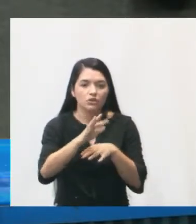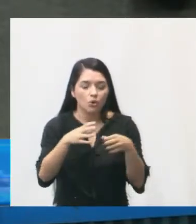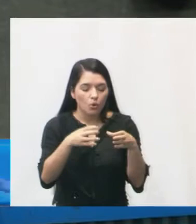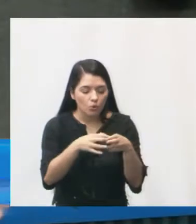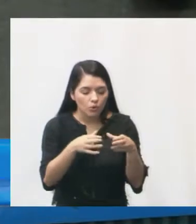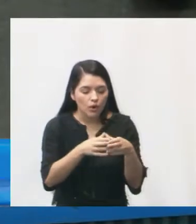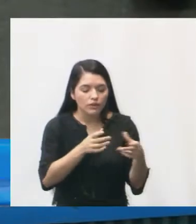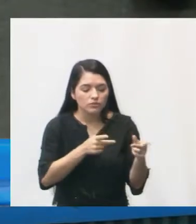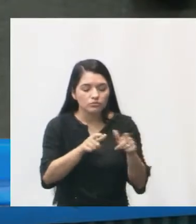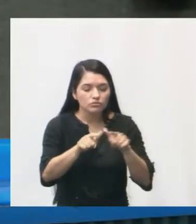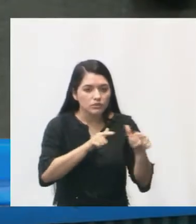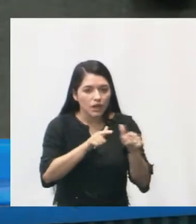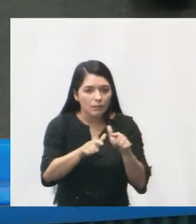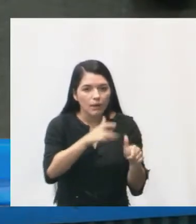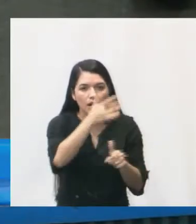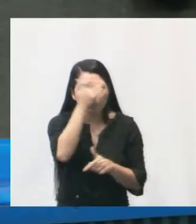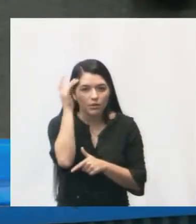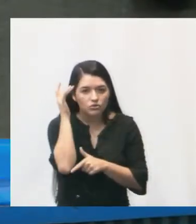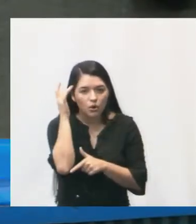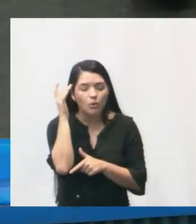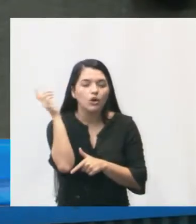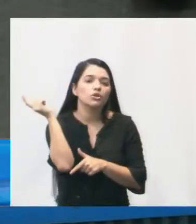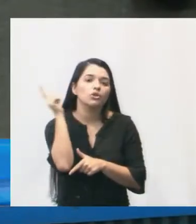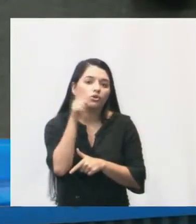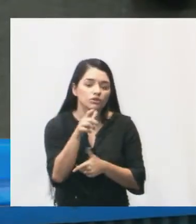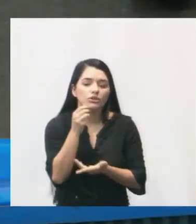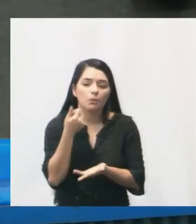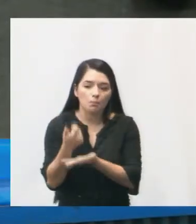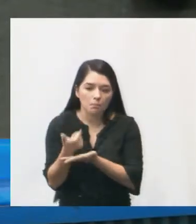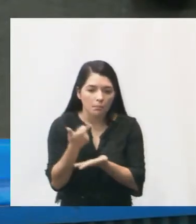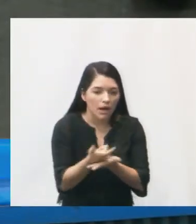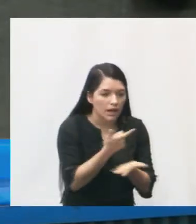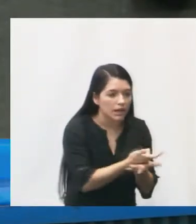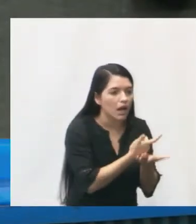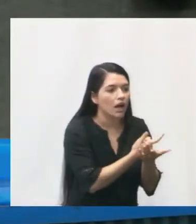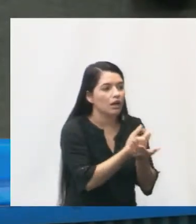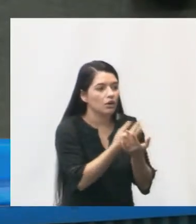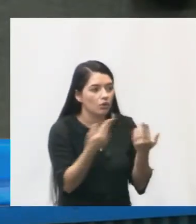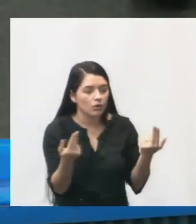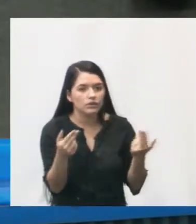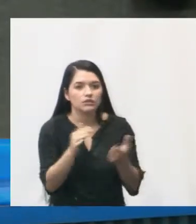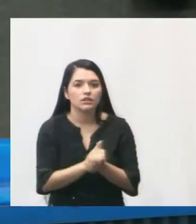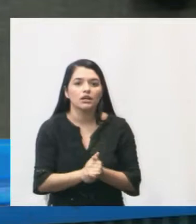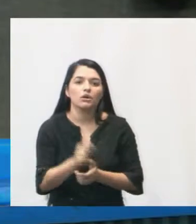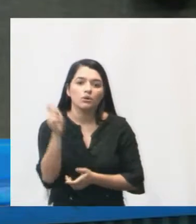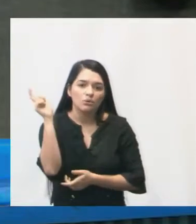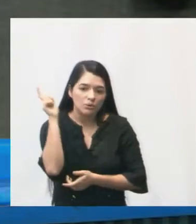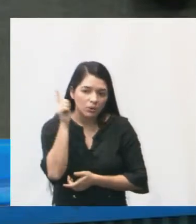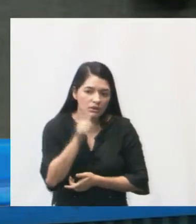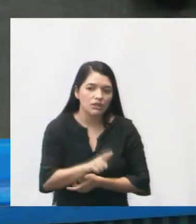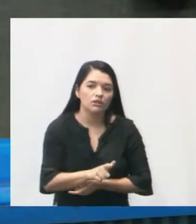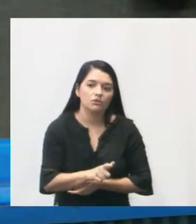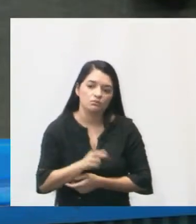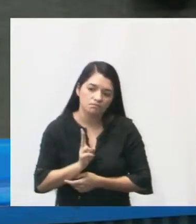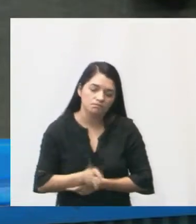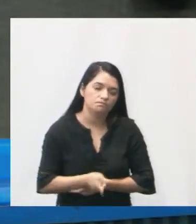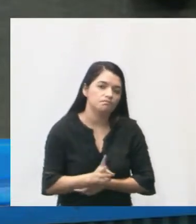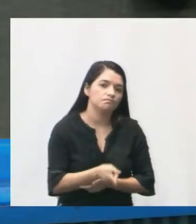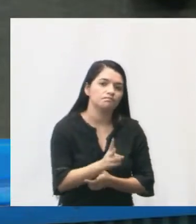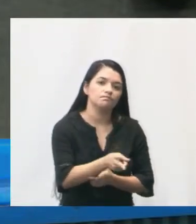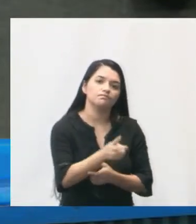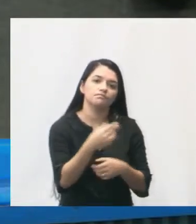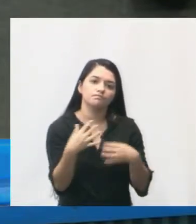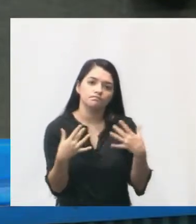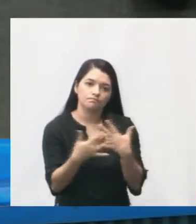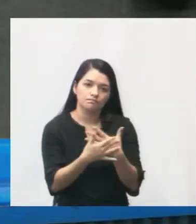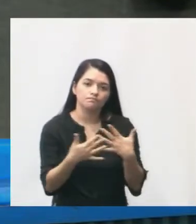servidores que conseguiram manter as contas em dias, conseguiram manter a cidade neste temporal.